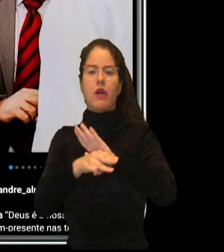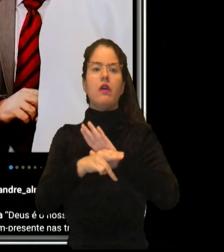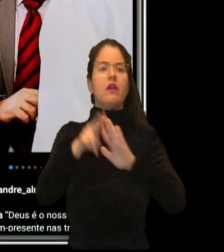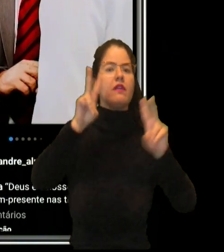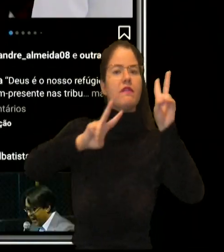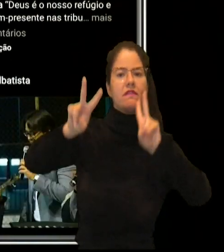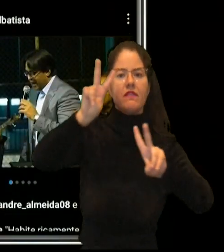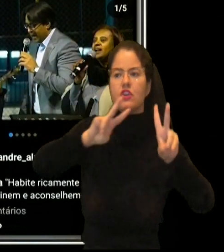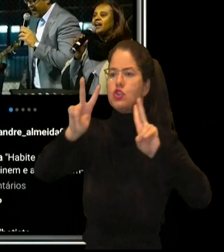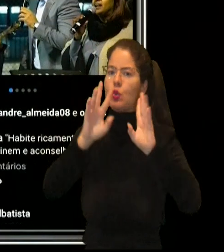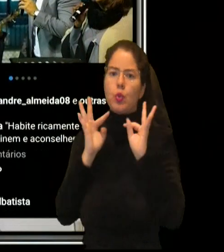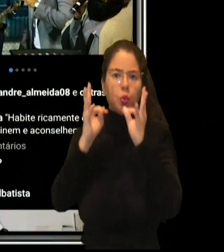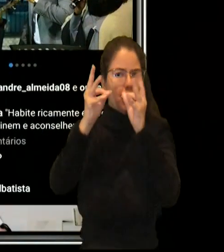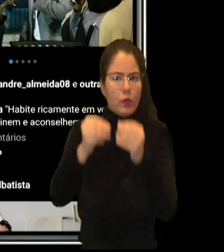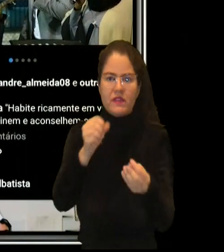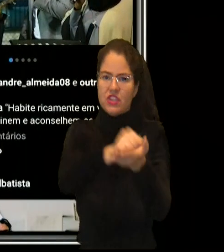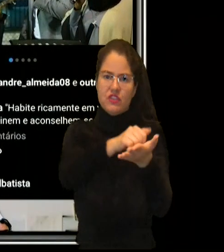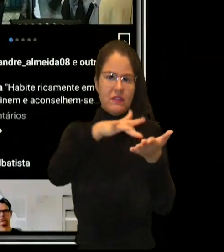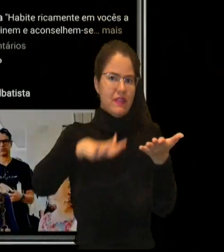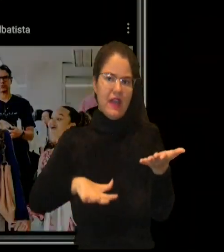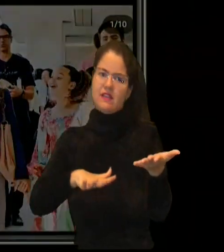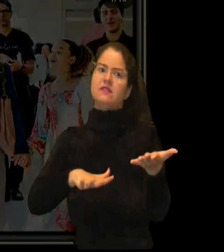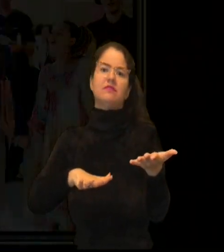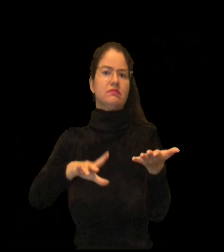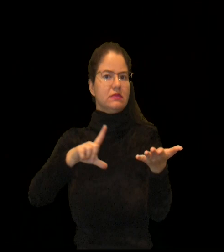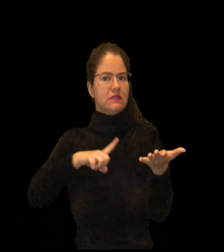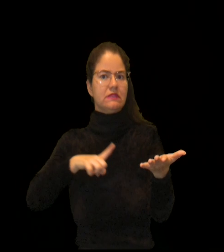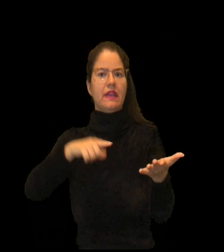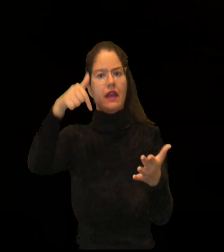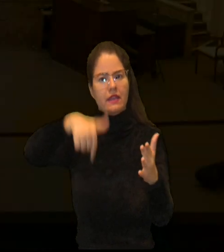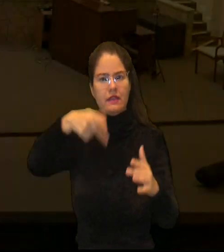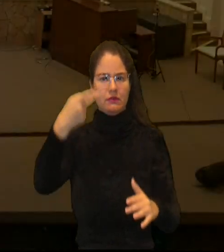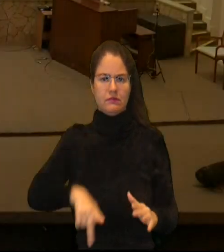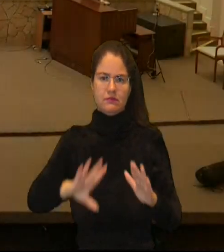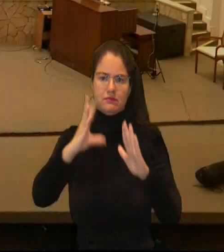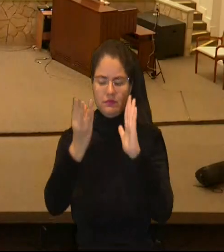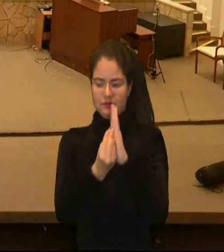cobertura completa dessas e de outras atividades de nossa igreja.